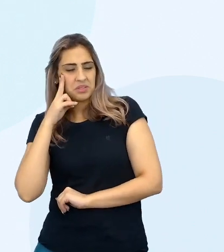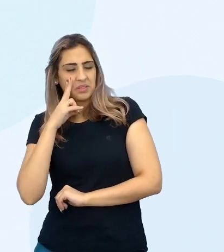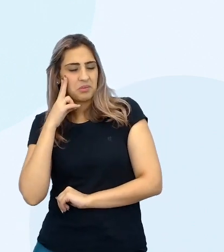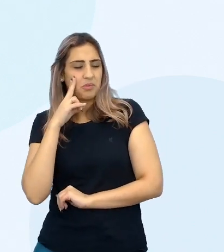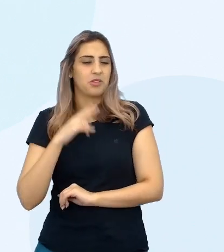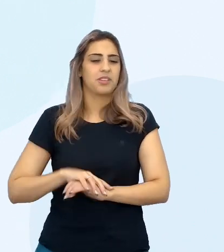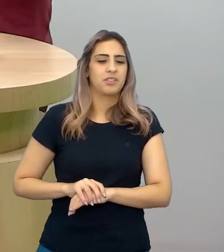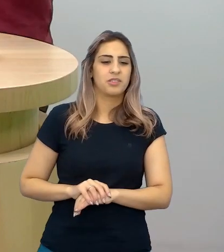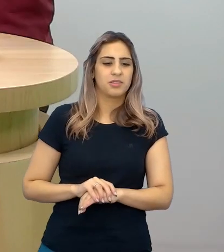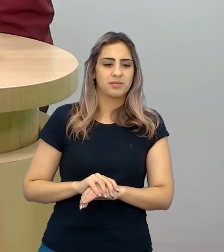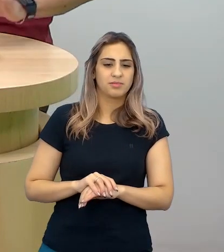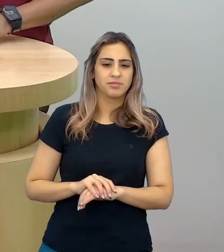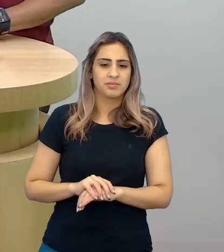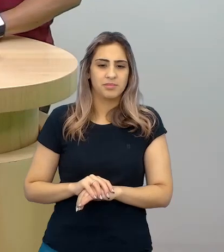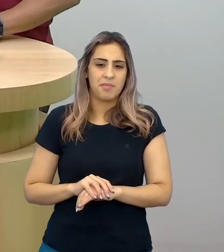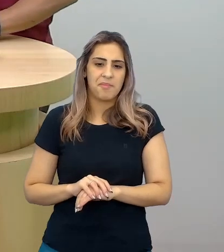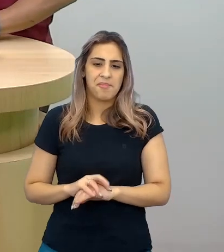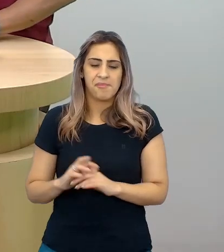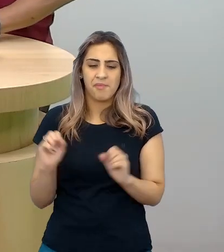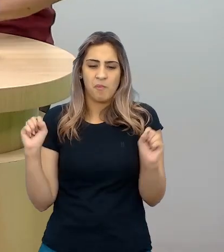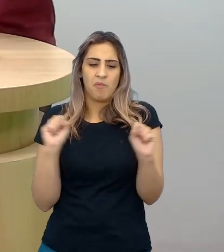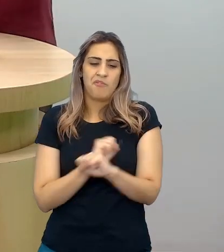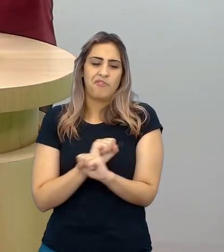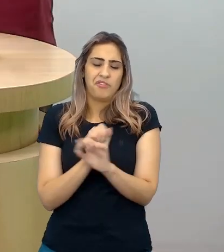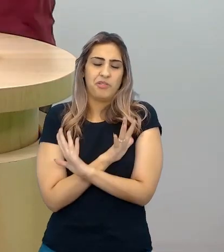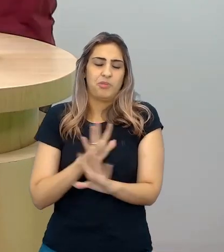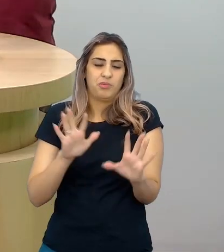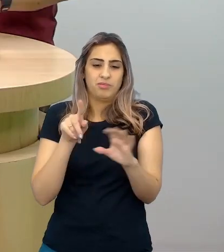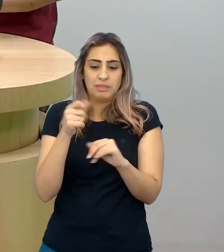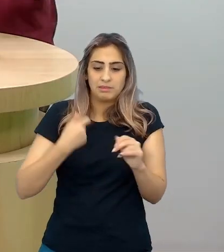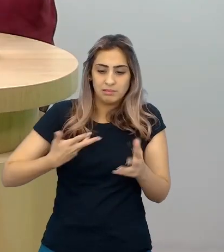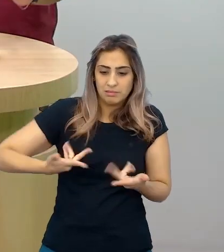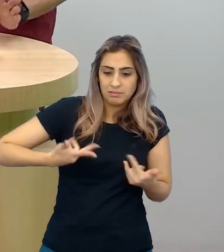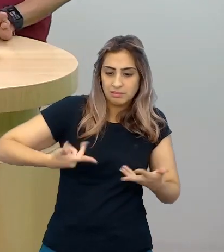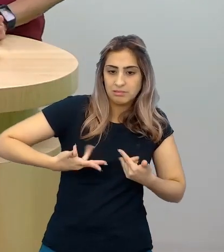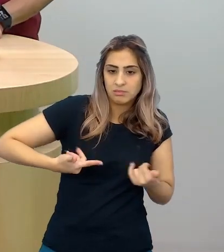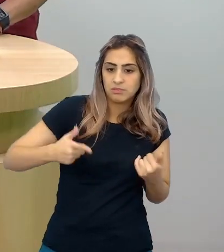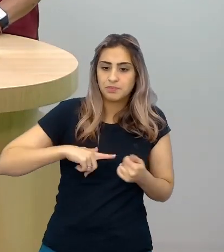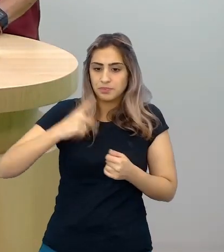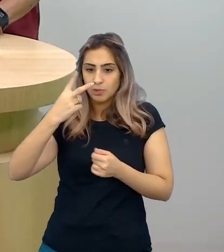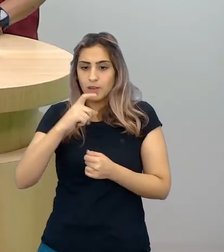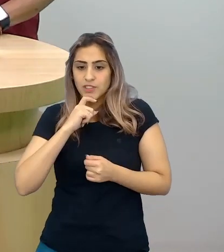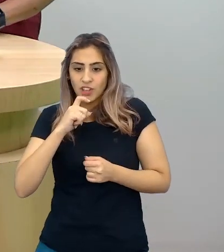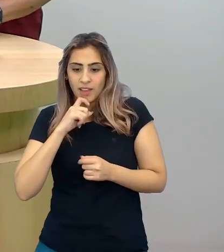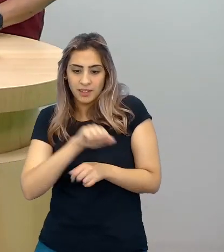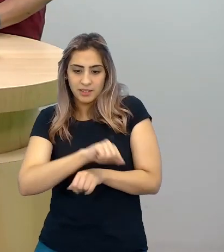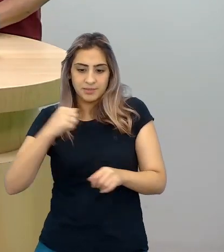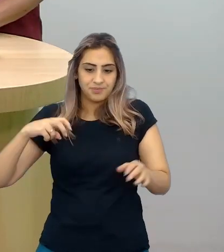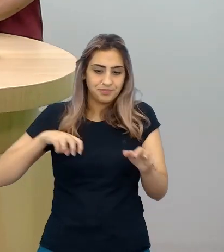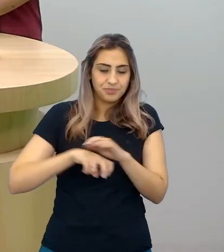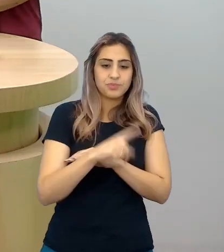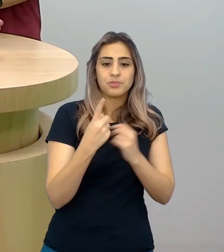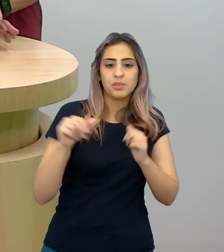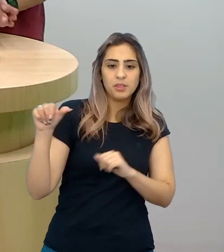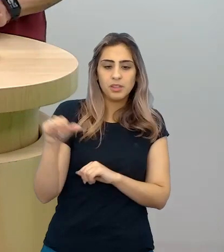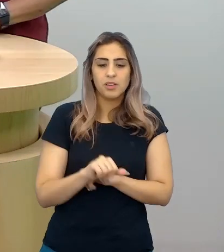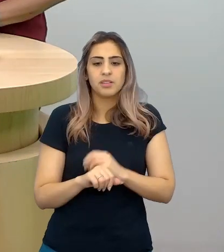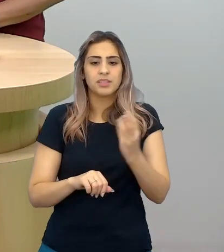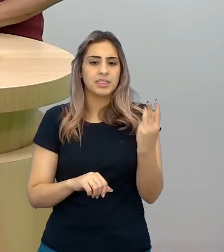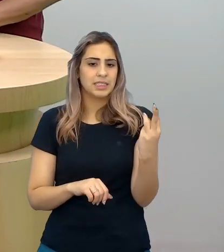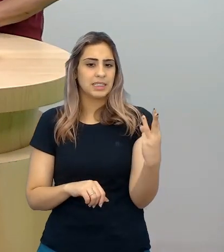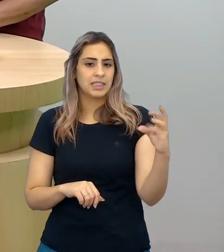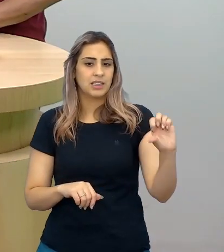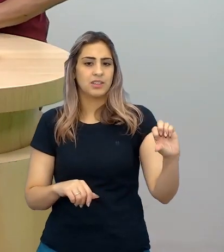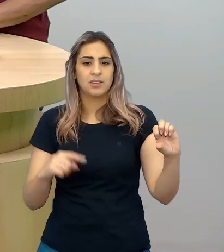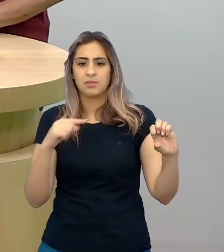no Ártico, né? Tá um frio danado. Você tem que tá correndo de um monstro, você tem 2 geladeiras para entrar. Qual que é a menos pior? Menos 39 ou